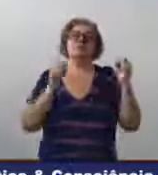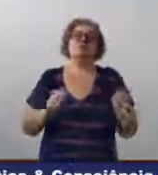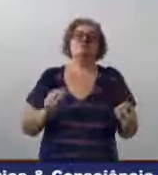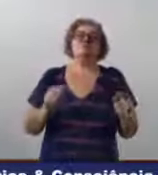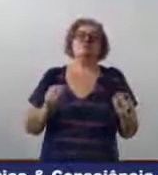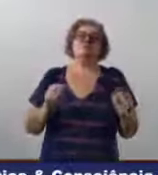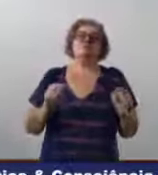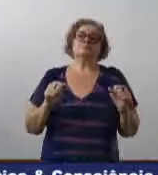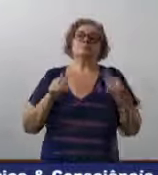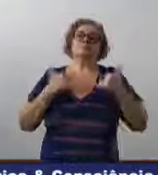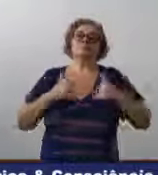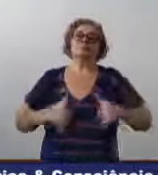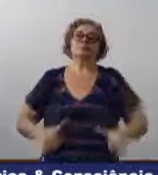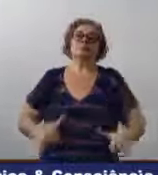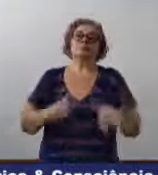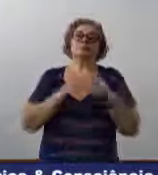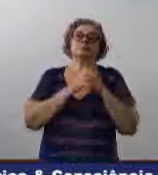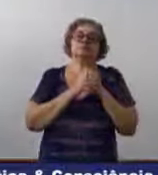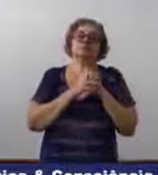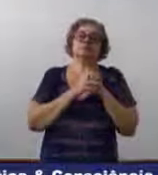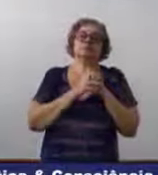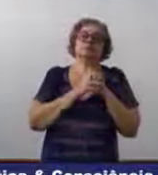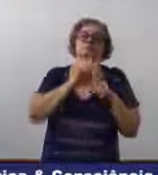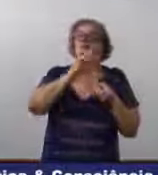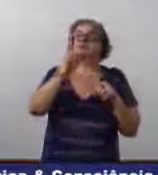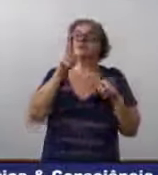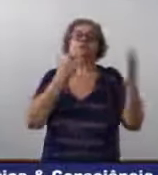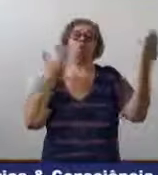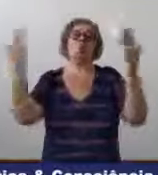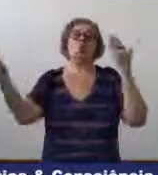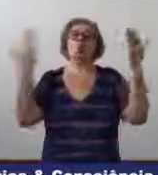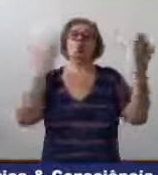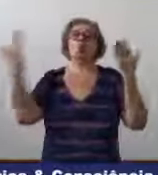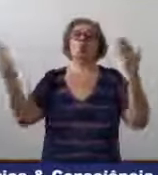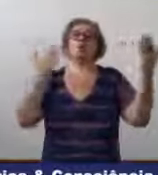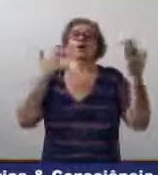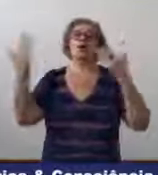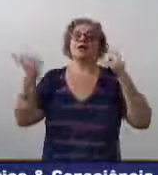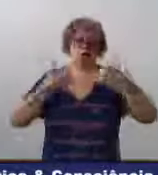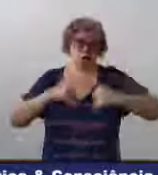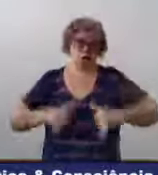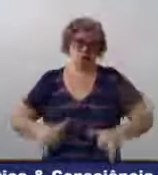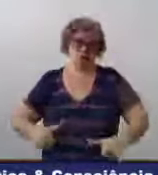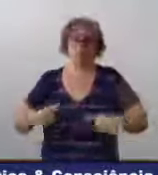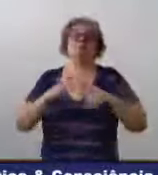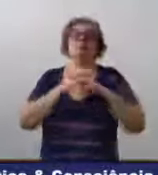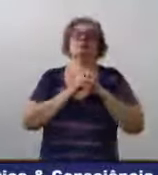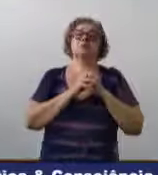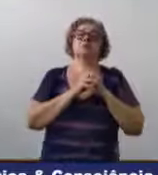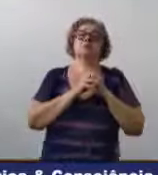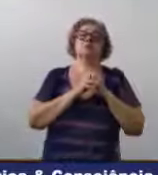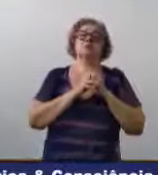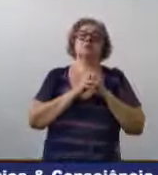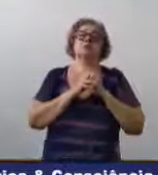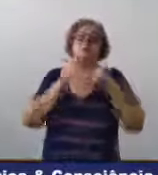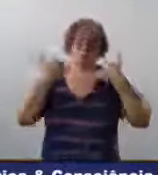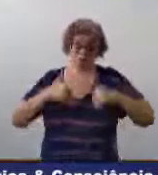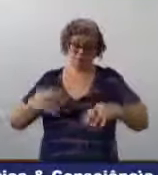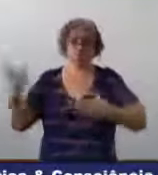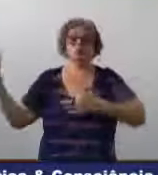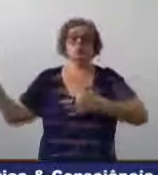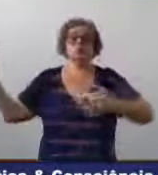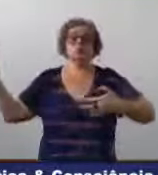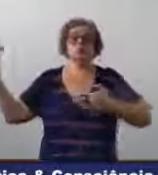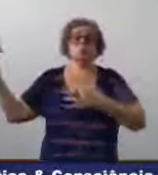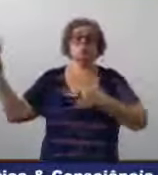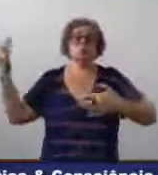pode fazer uma vibração por acaso dar certo, não é? Comparem com as vibrações de um instrumento